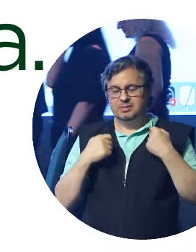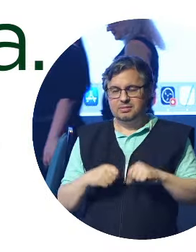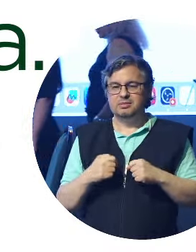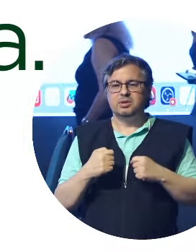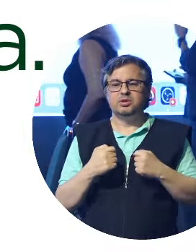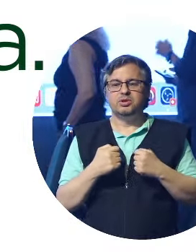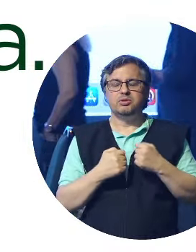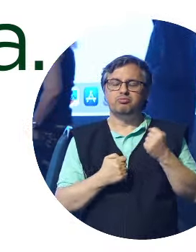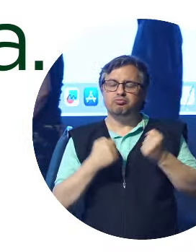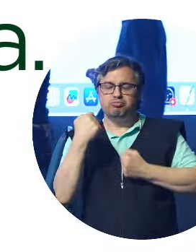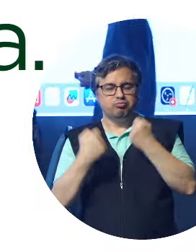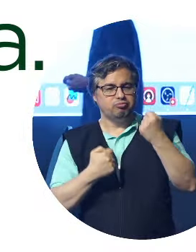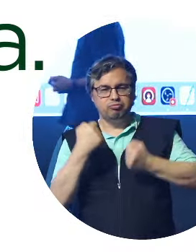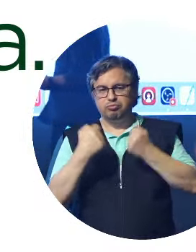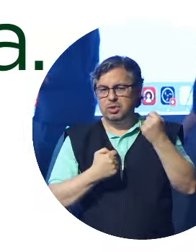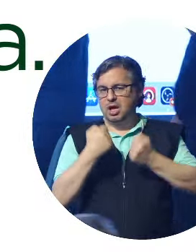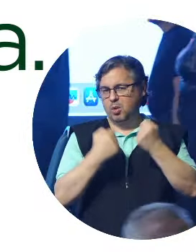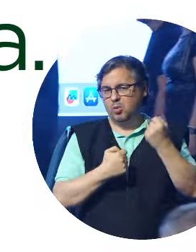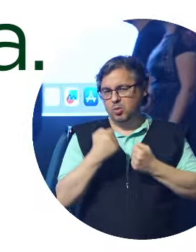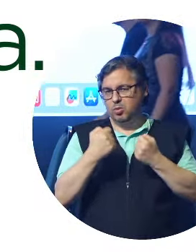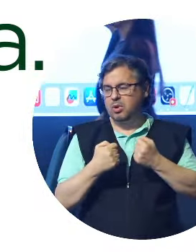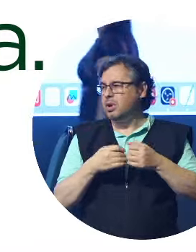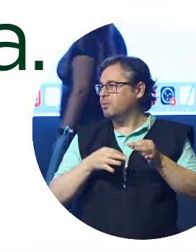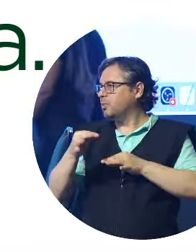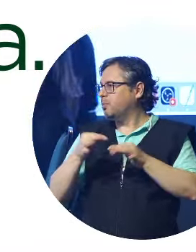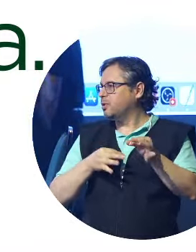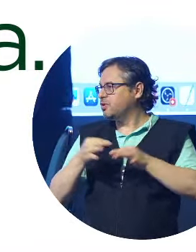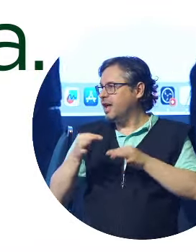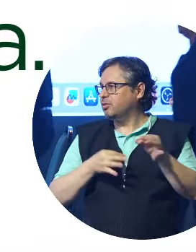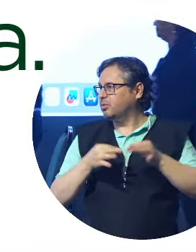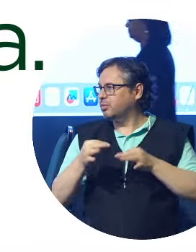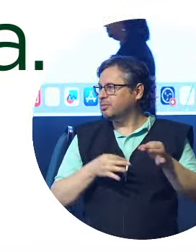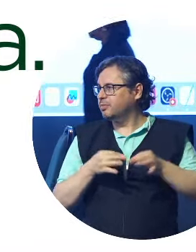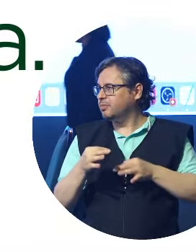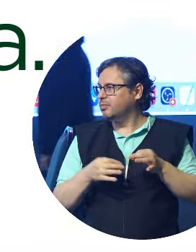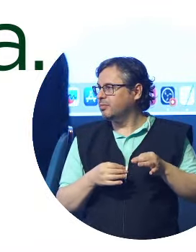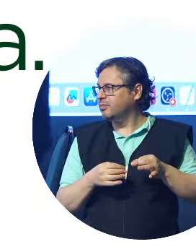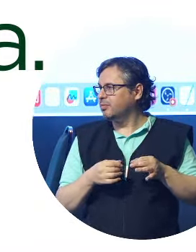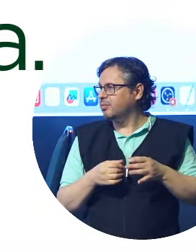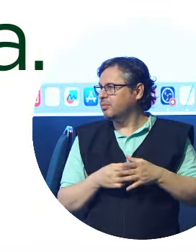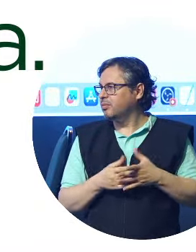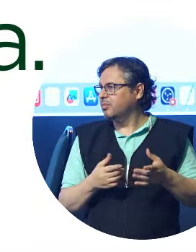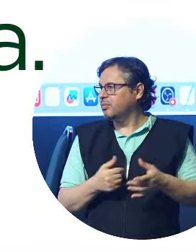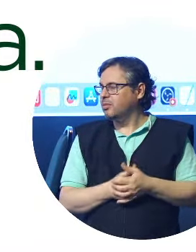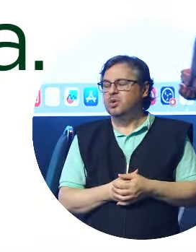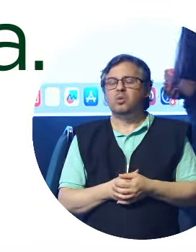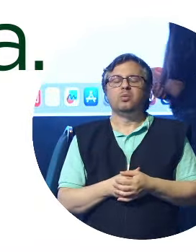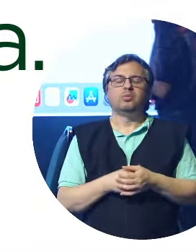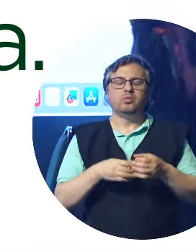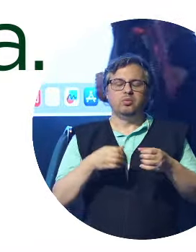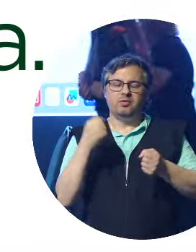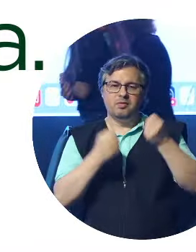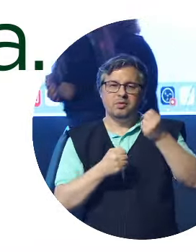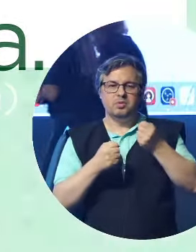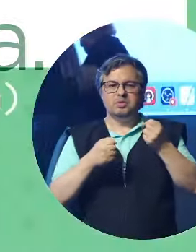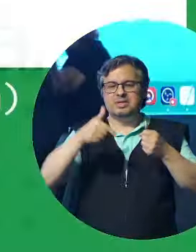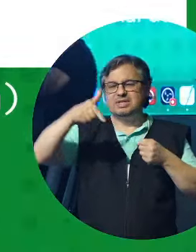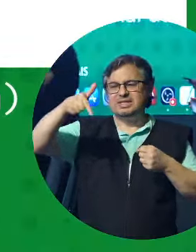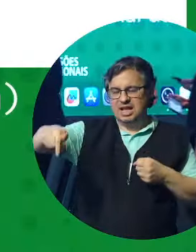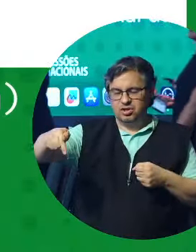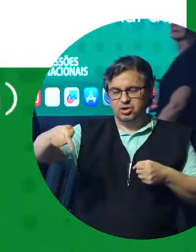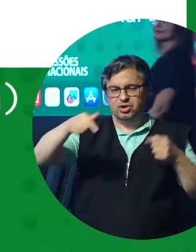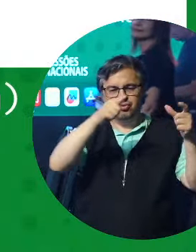Um veículo, comprar um novo veículo para a Vila Minha Pátria, transportar pessoas. É, um veículo de 7 lugares. Quando eu estava na